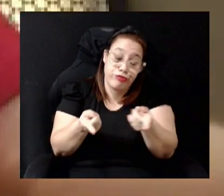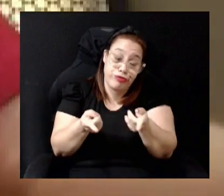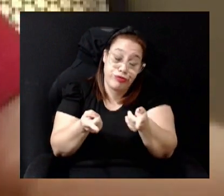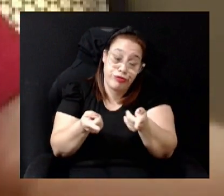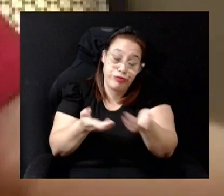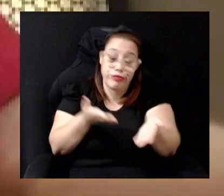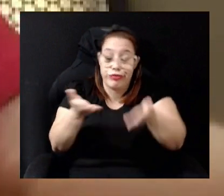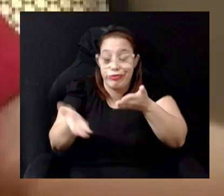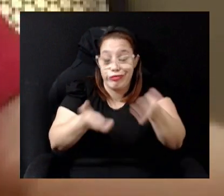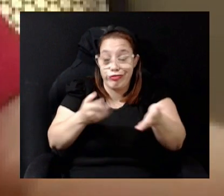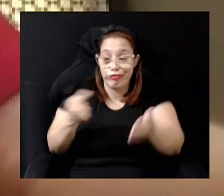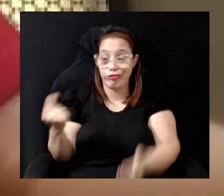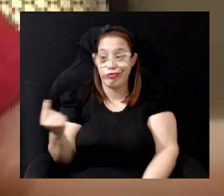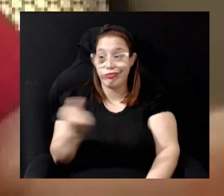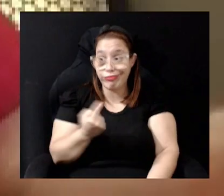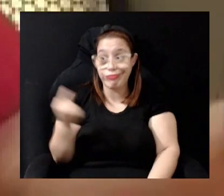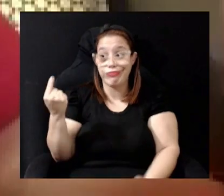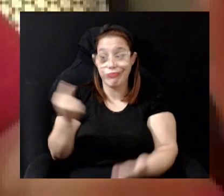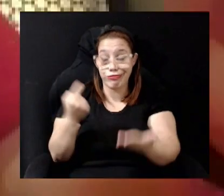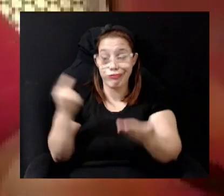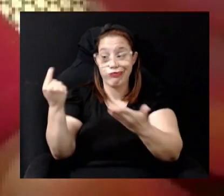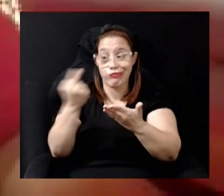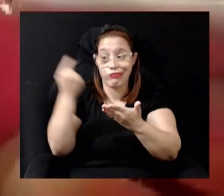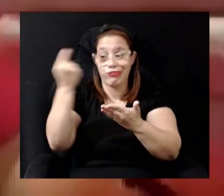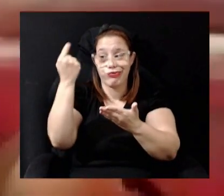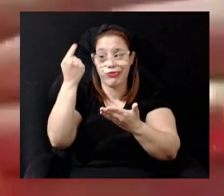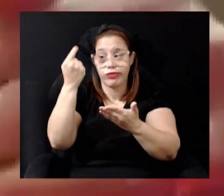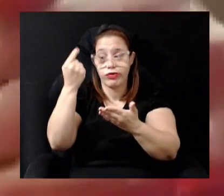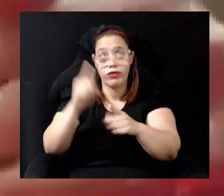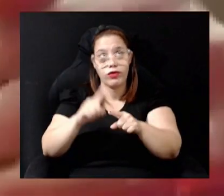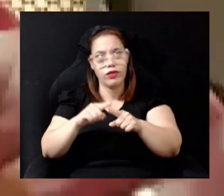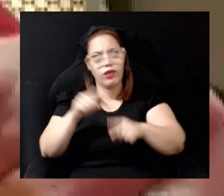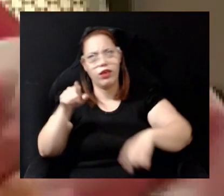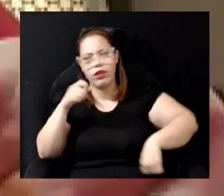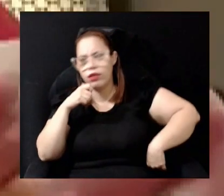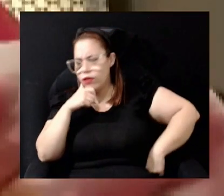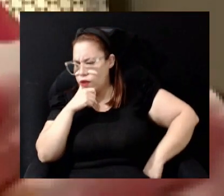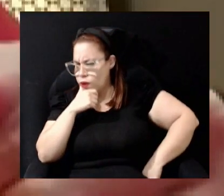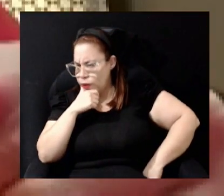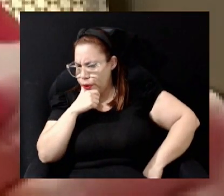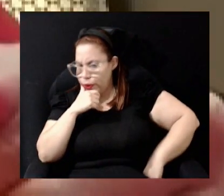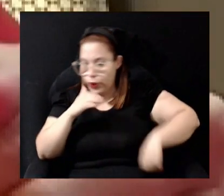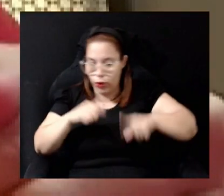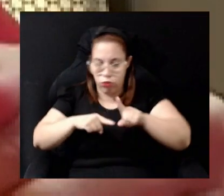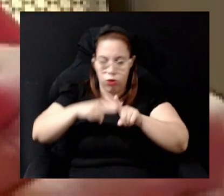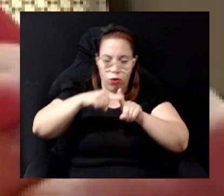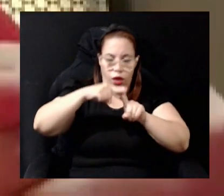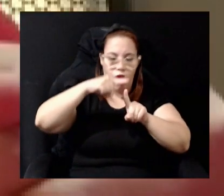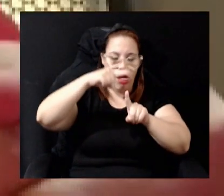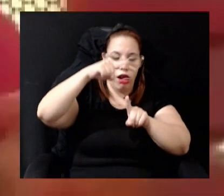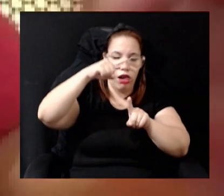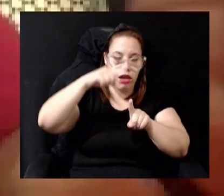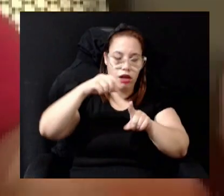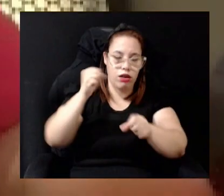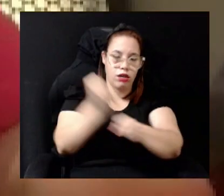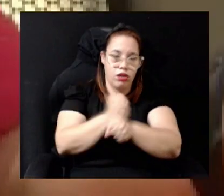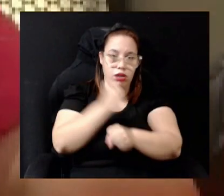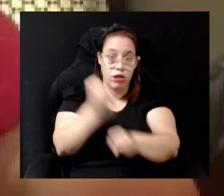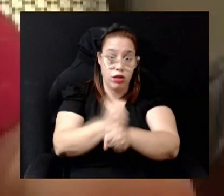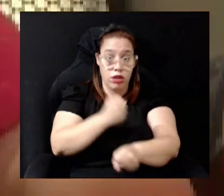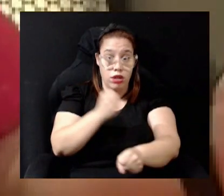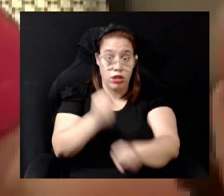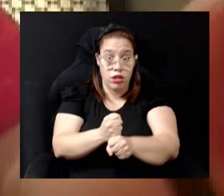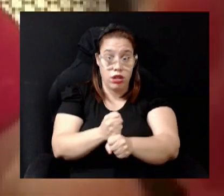formação de furacões e tornados, aliada a altas temperaturas que a cada ano vem batendo recordes por causa do